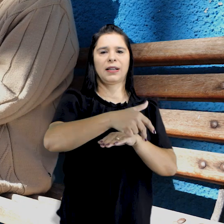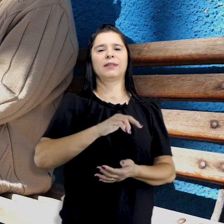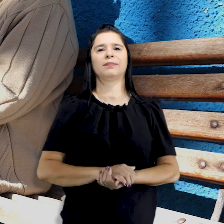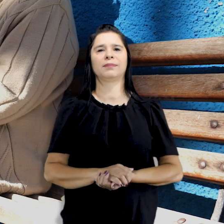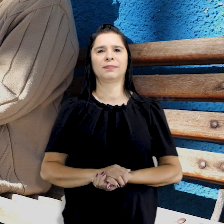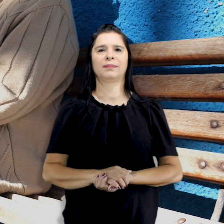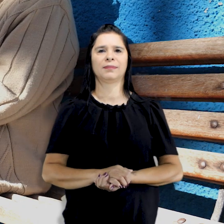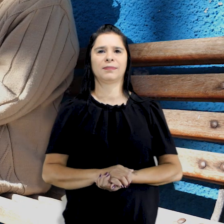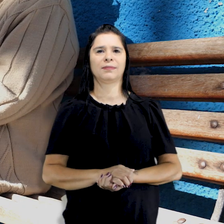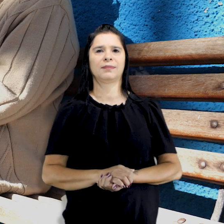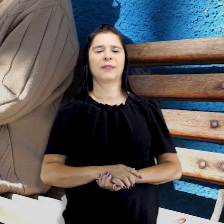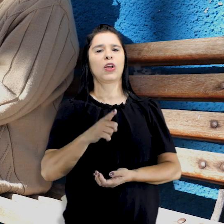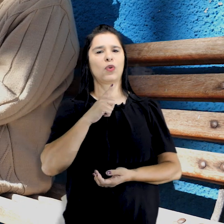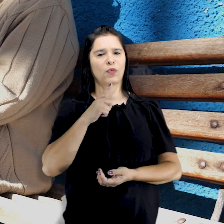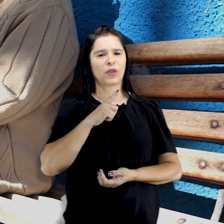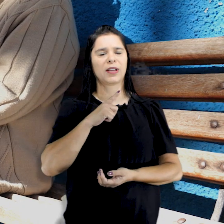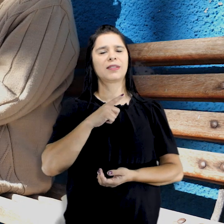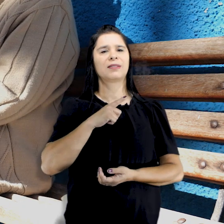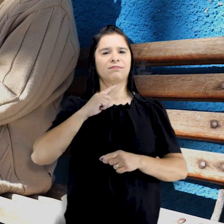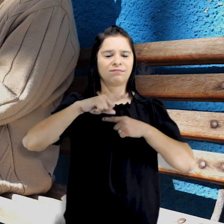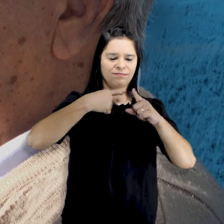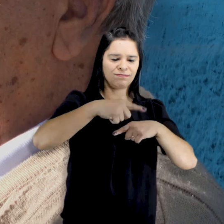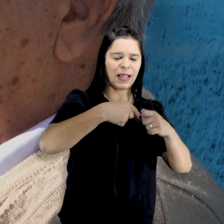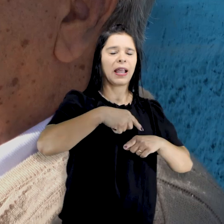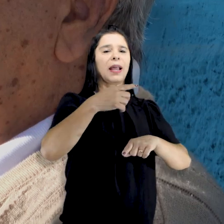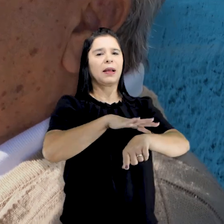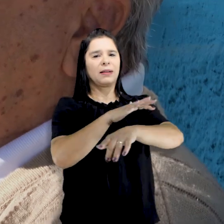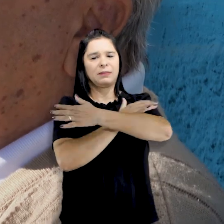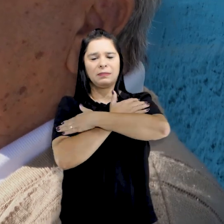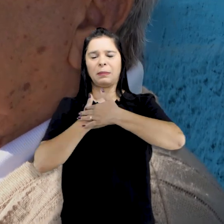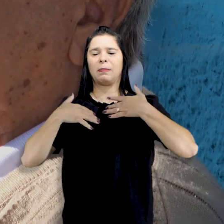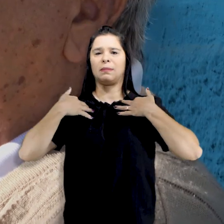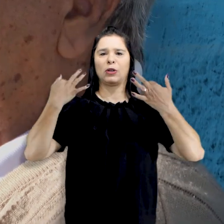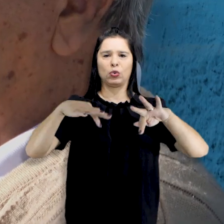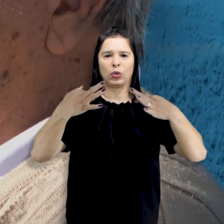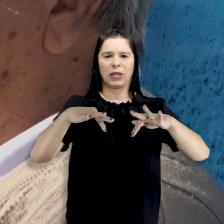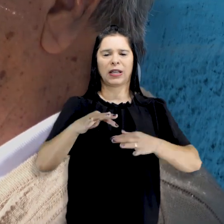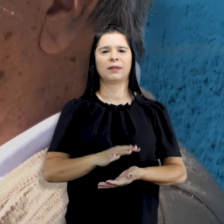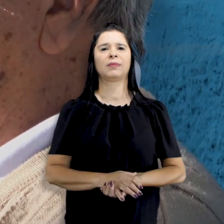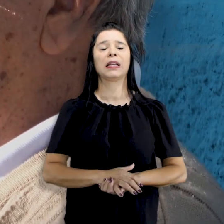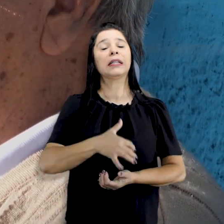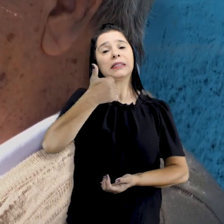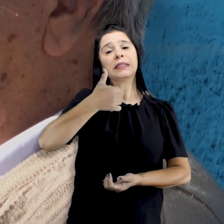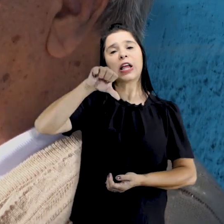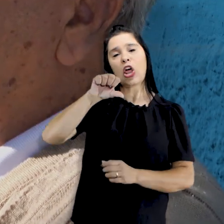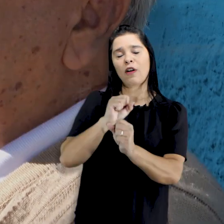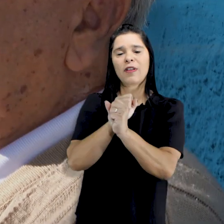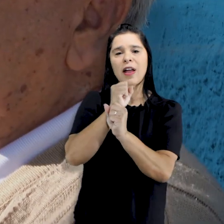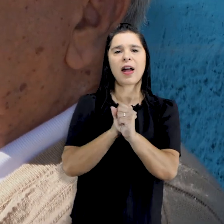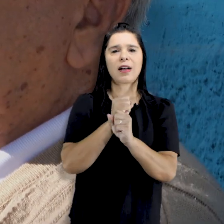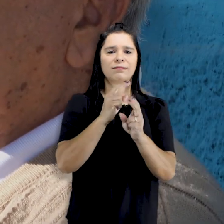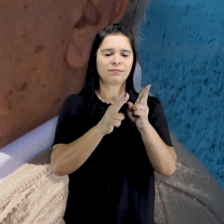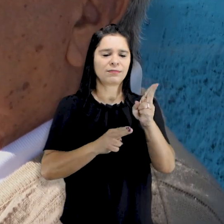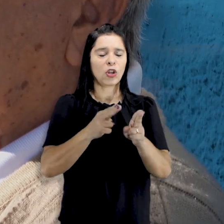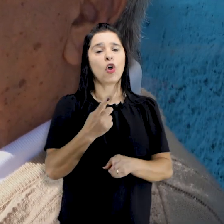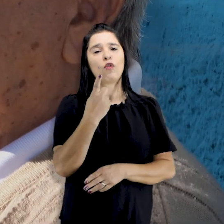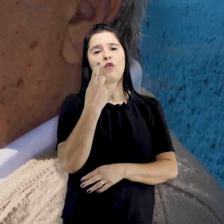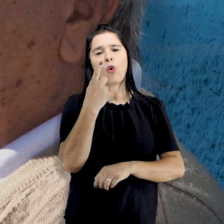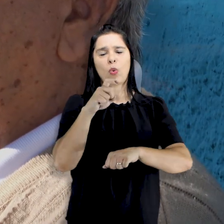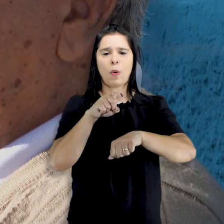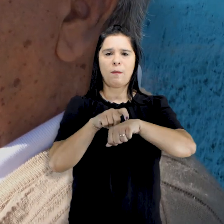Eu fiz um rolamento, mas andei machucando bastante. Nesses 19 anos de ferrovia, foi o único momento que